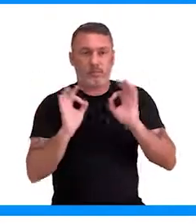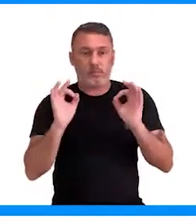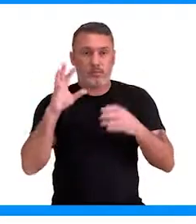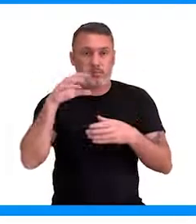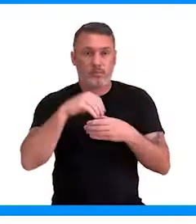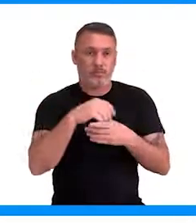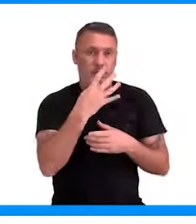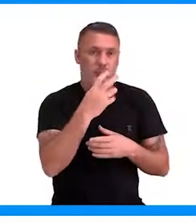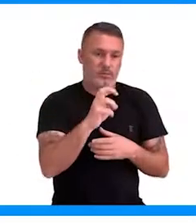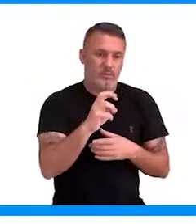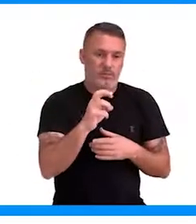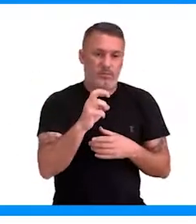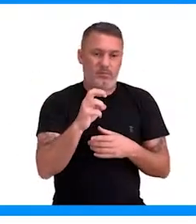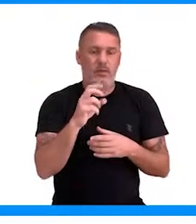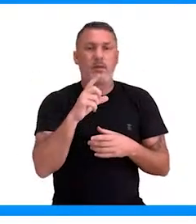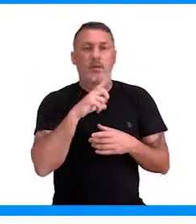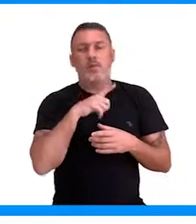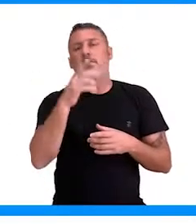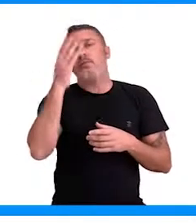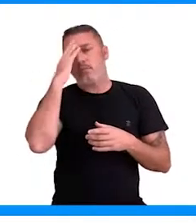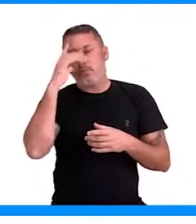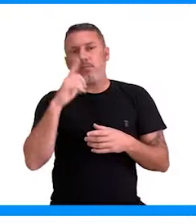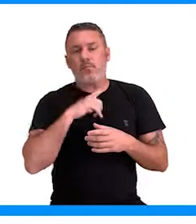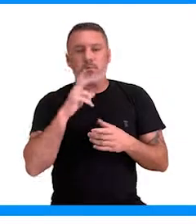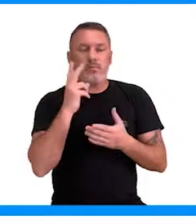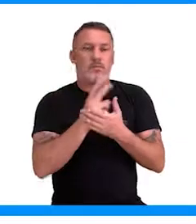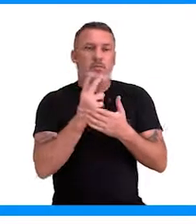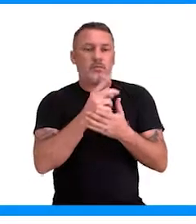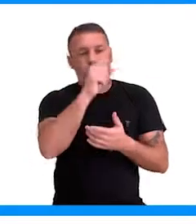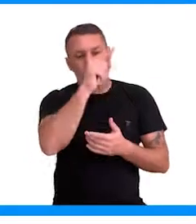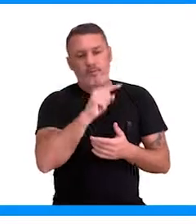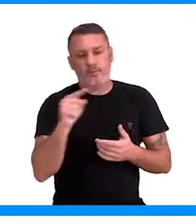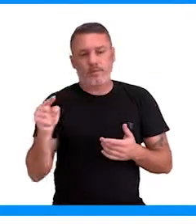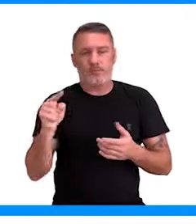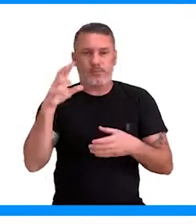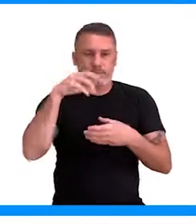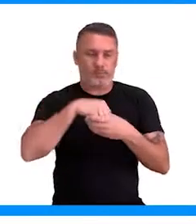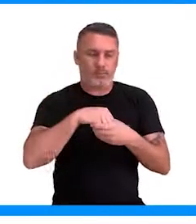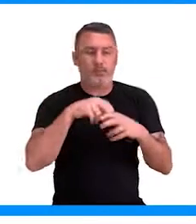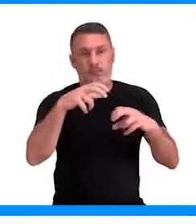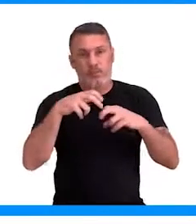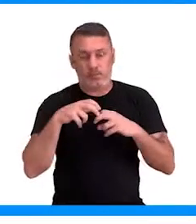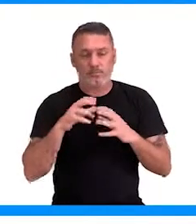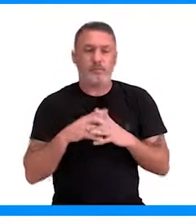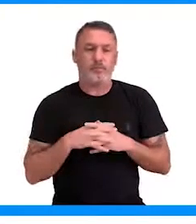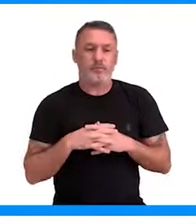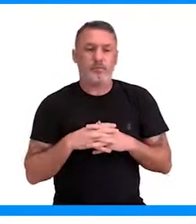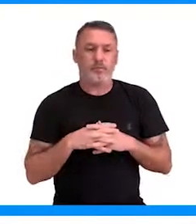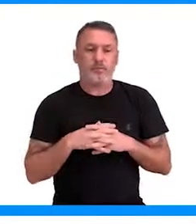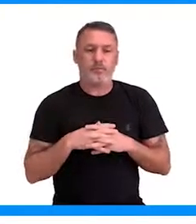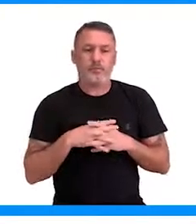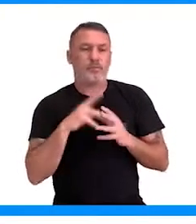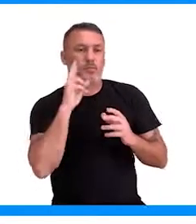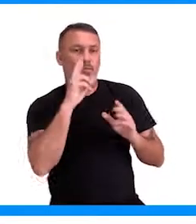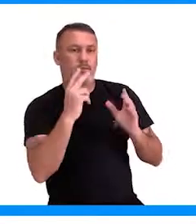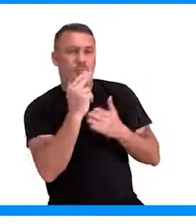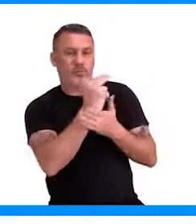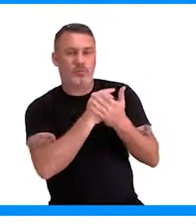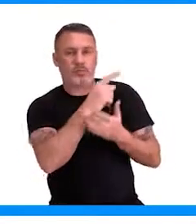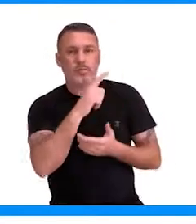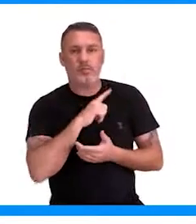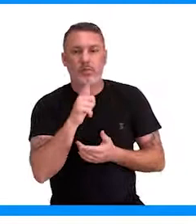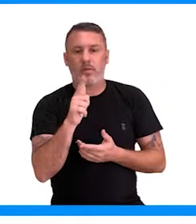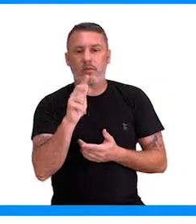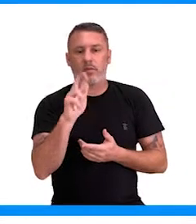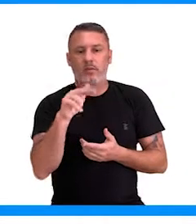em relação a este de 45, você terá mesmo alcance. Então, olha, por isso aqui que eu até